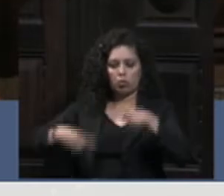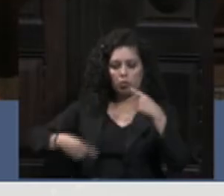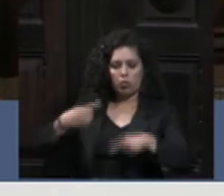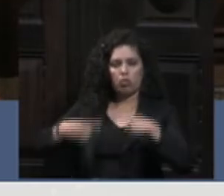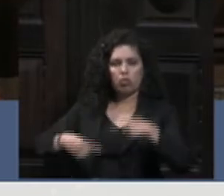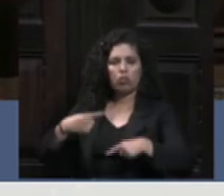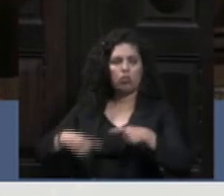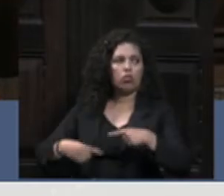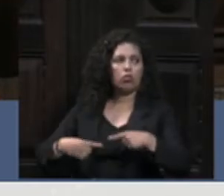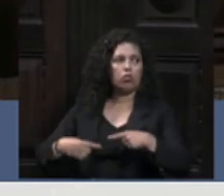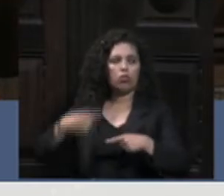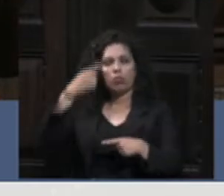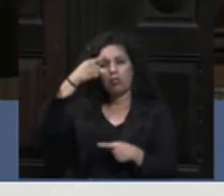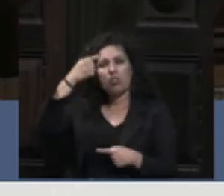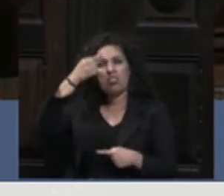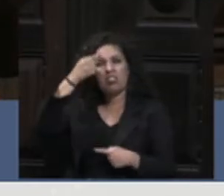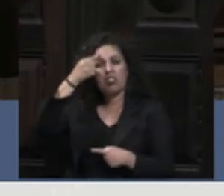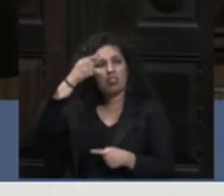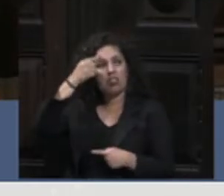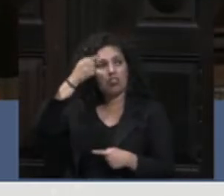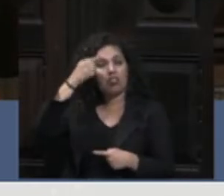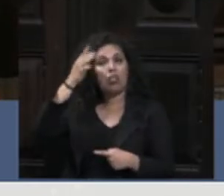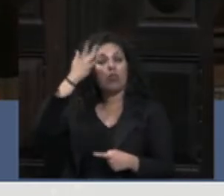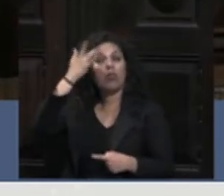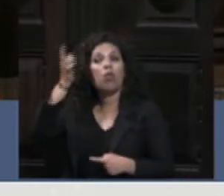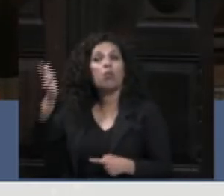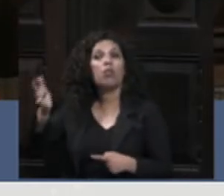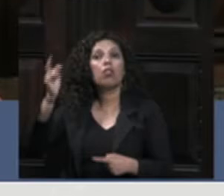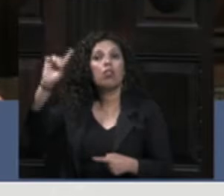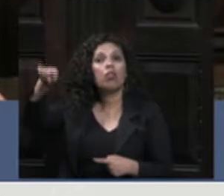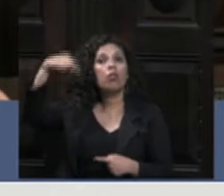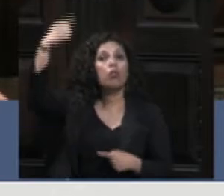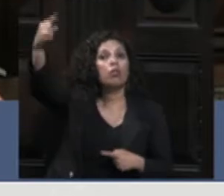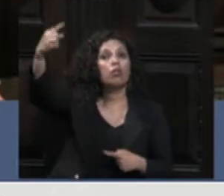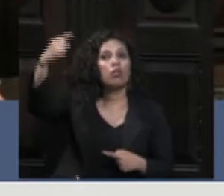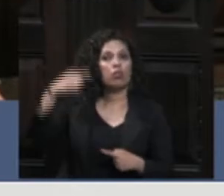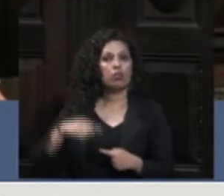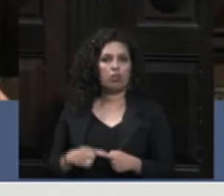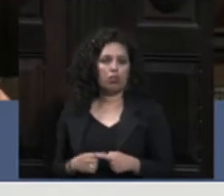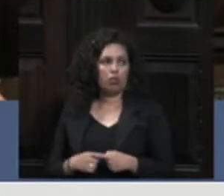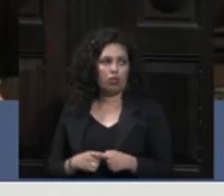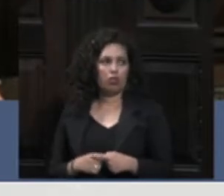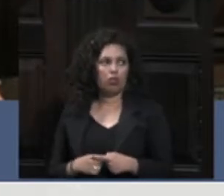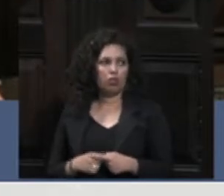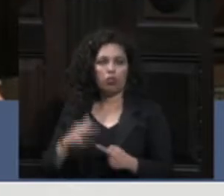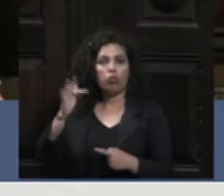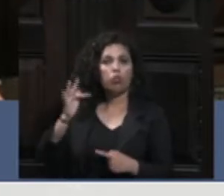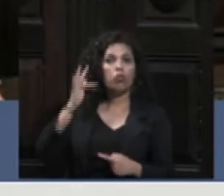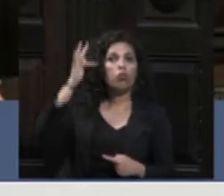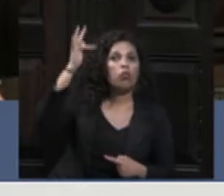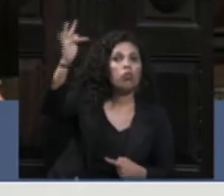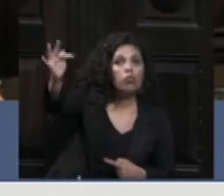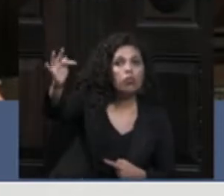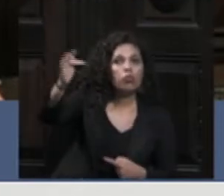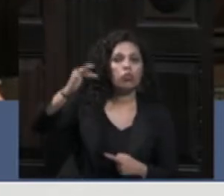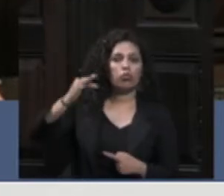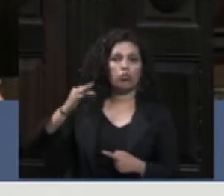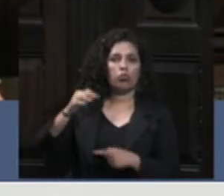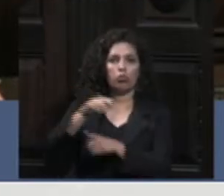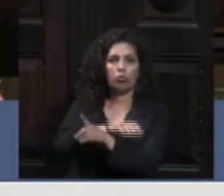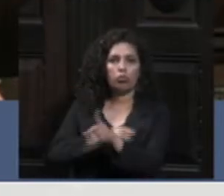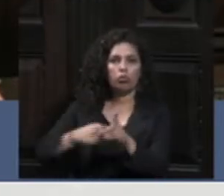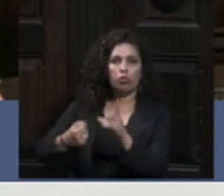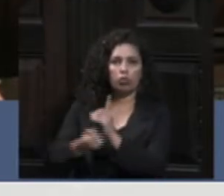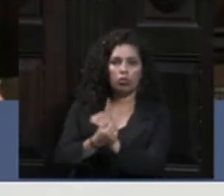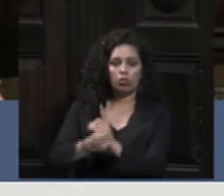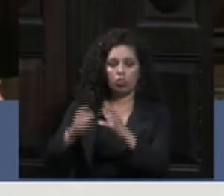política pensando no amanhã, no porvir, nos interesses maiores